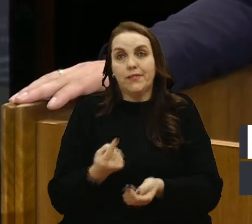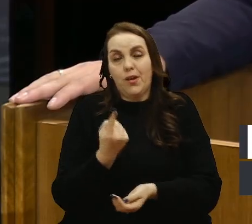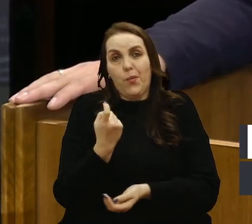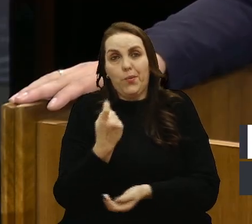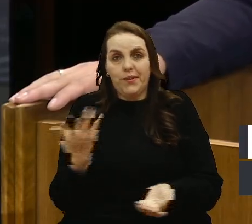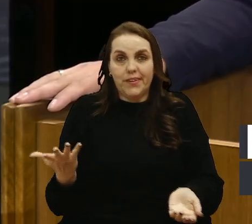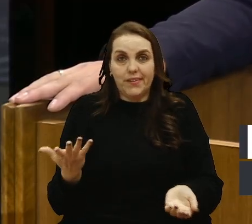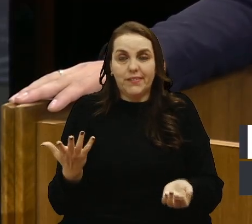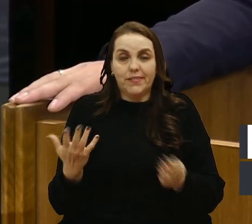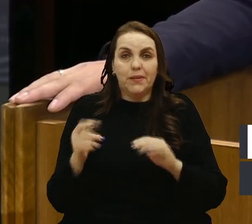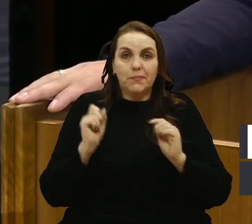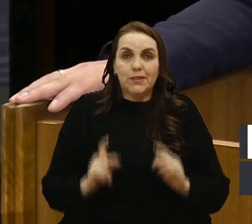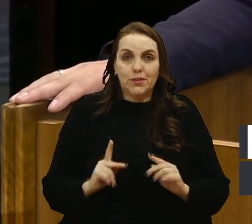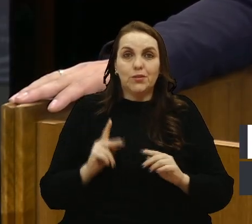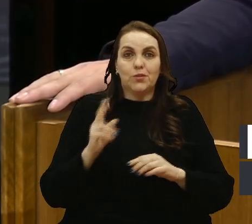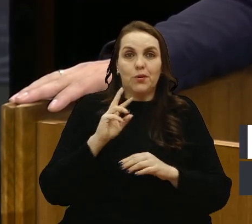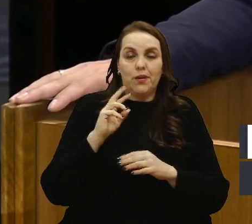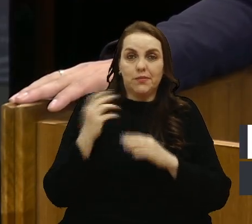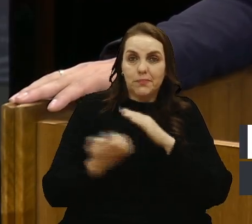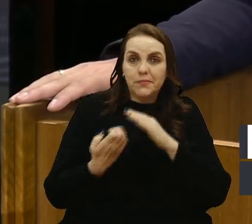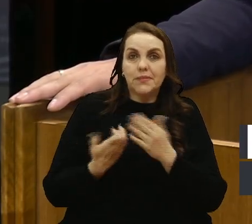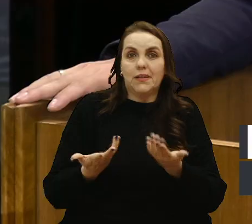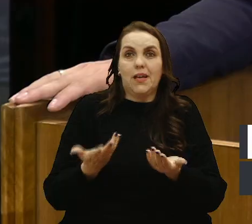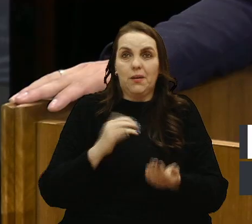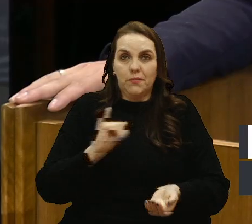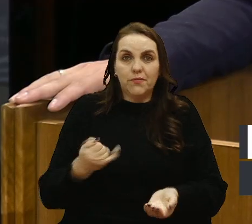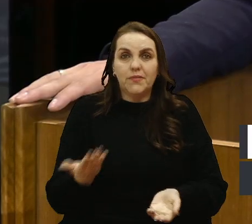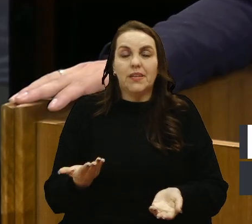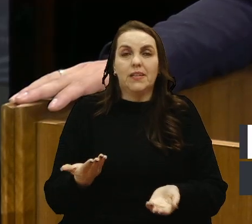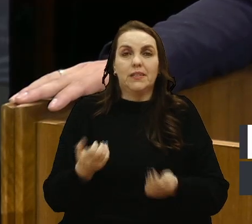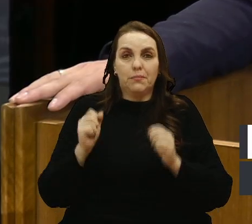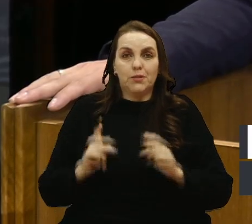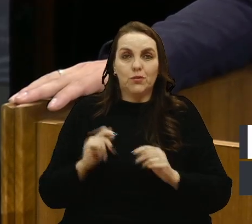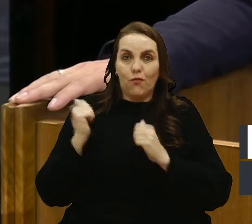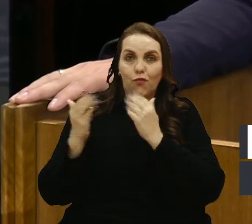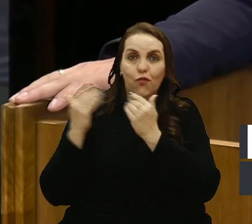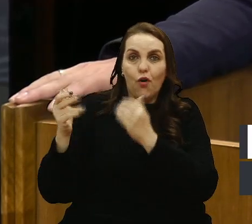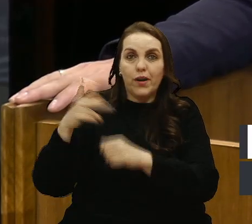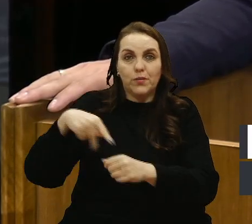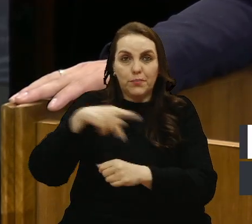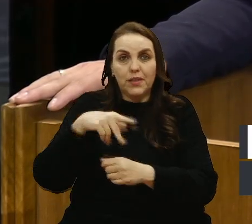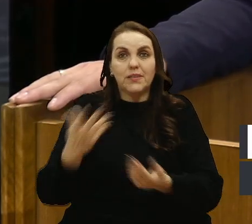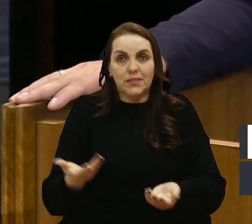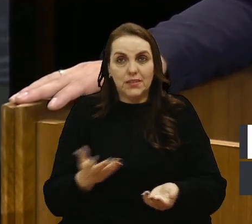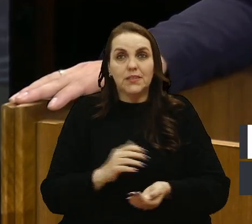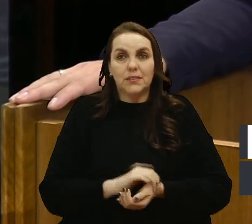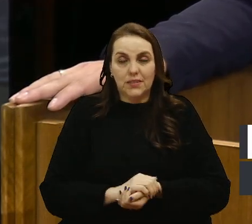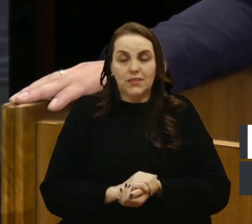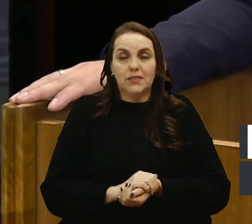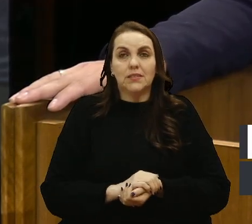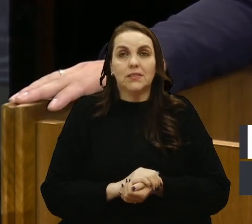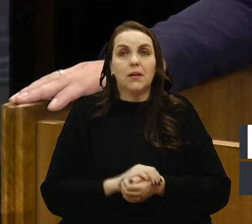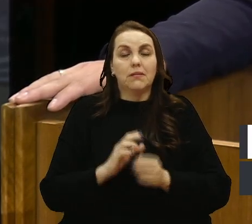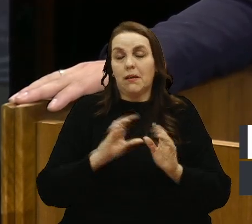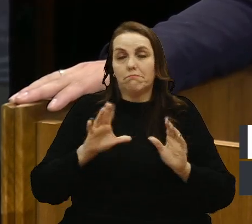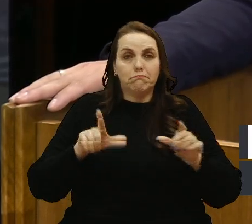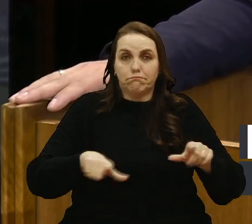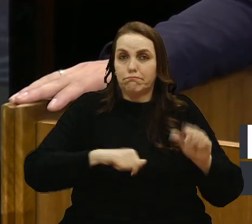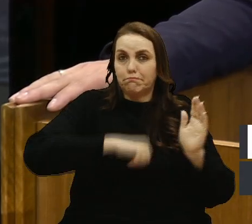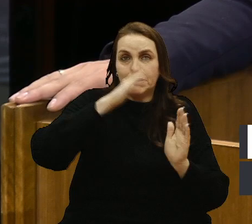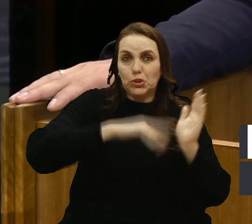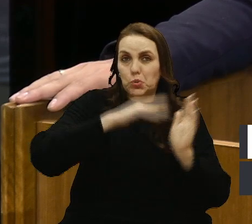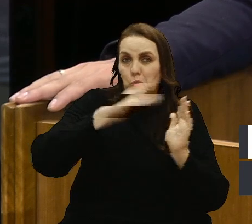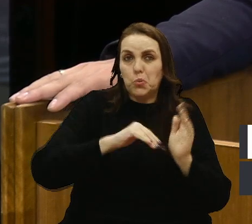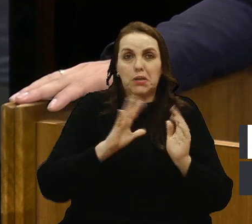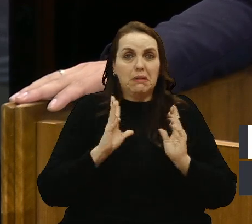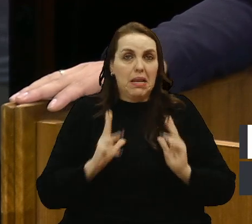que se aproveitam de estrangeiros que vêm de fora para trabalhar numa cabine de pintura, por exemplo, fazendo limpeza